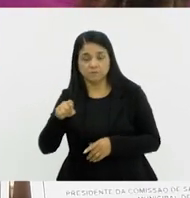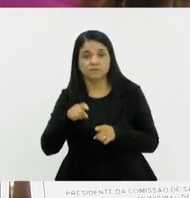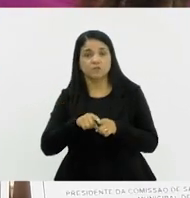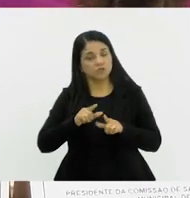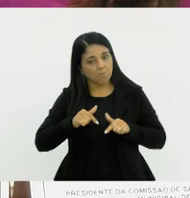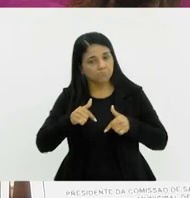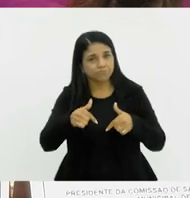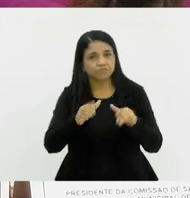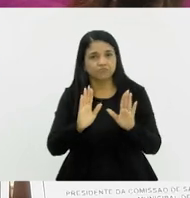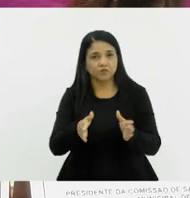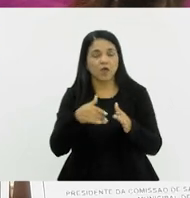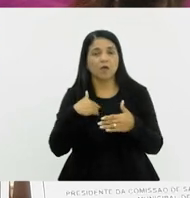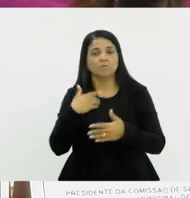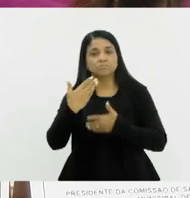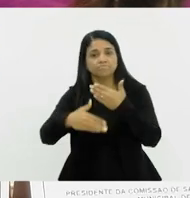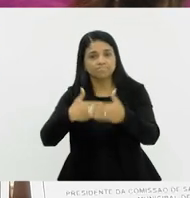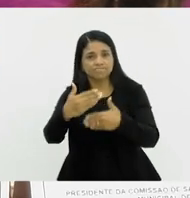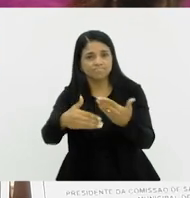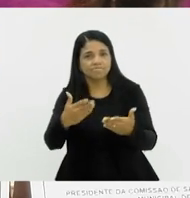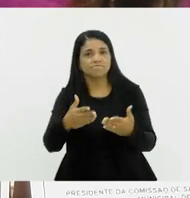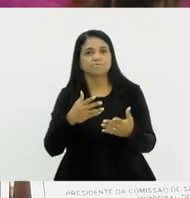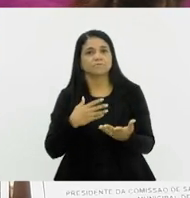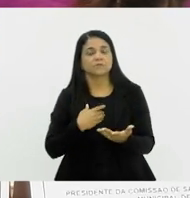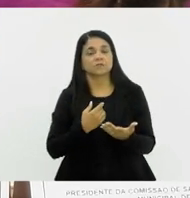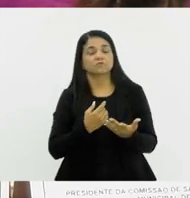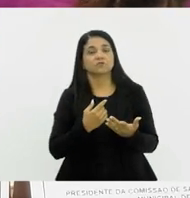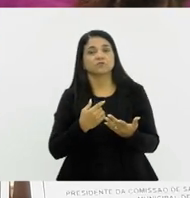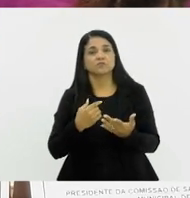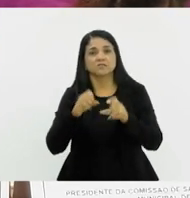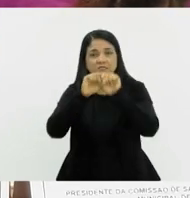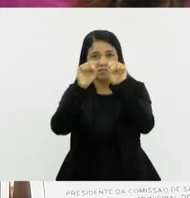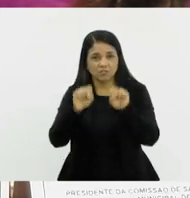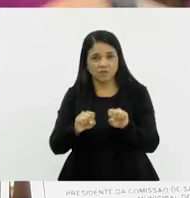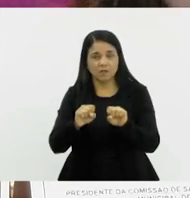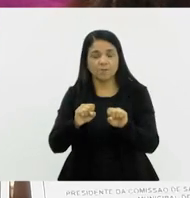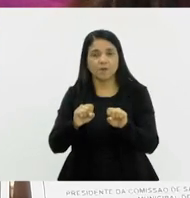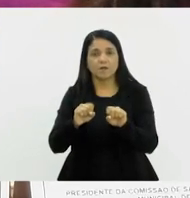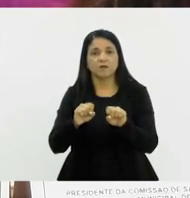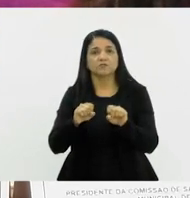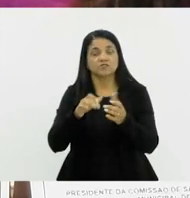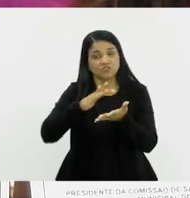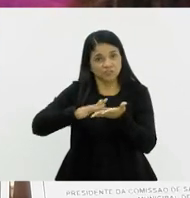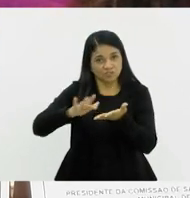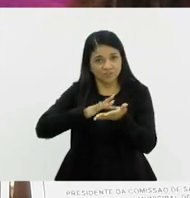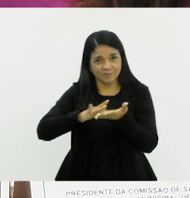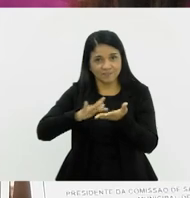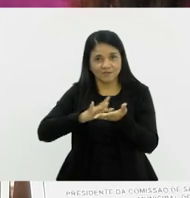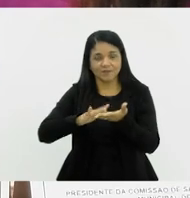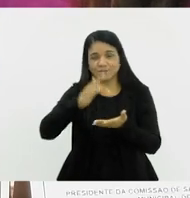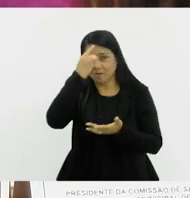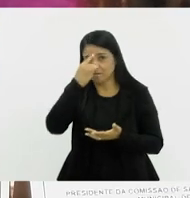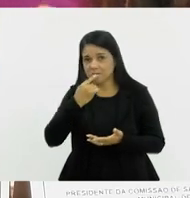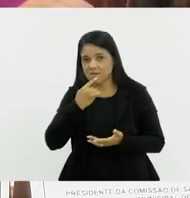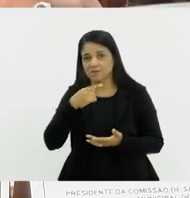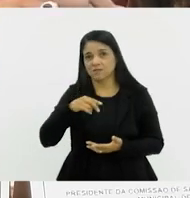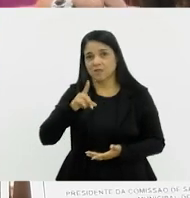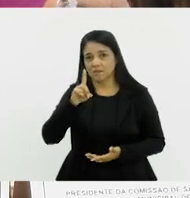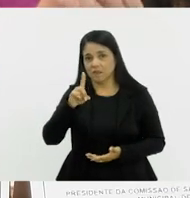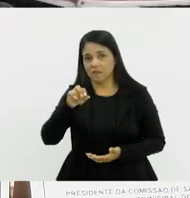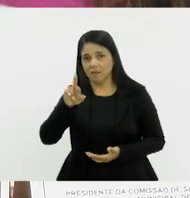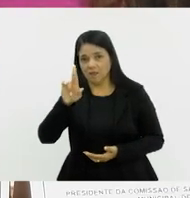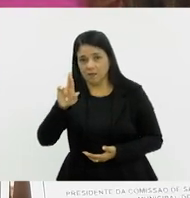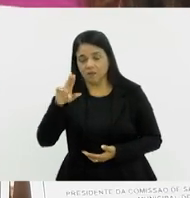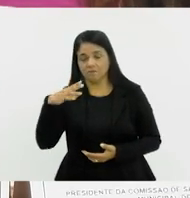encontra-se em tramitação na SES do processo de aquisição do sistema avançado de digitalização da imagem, né, DR, que é a